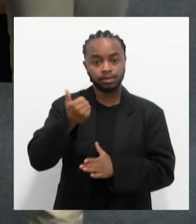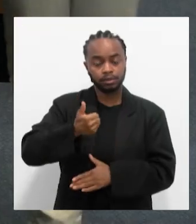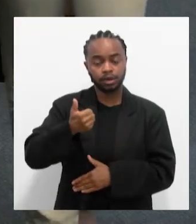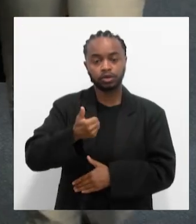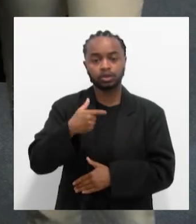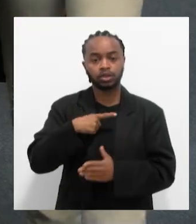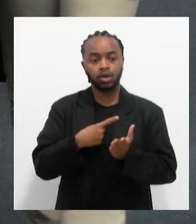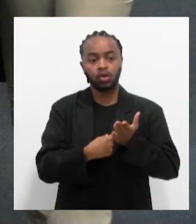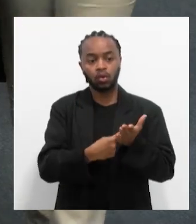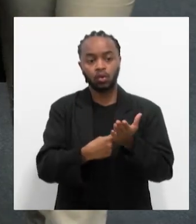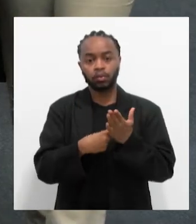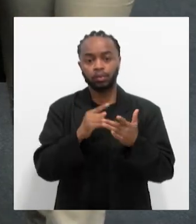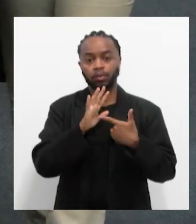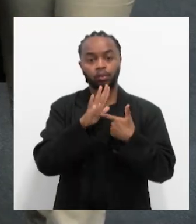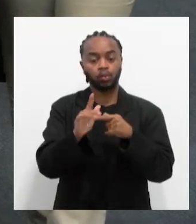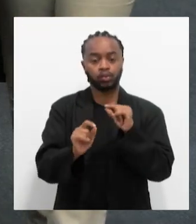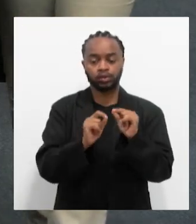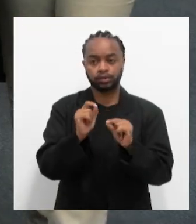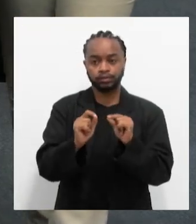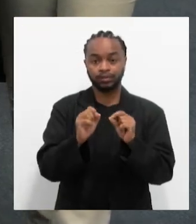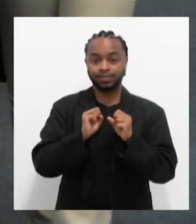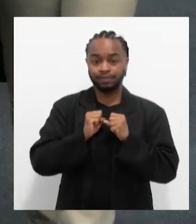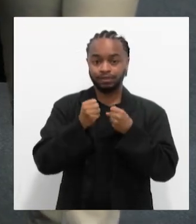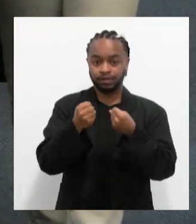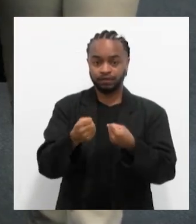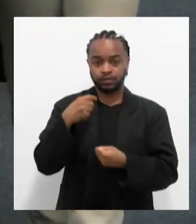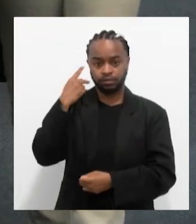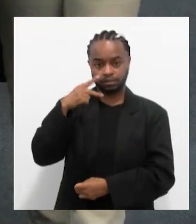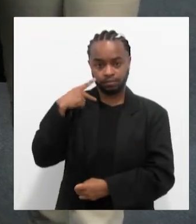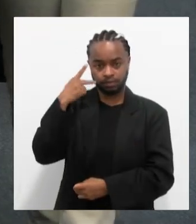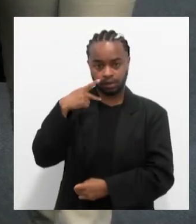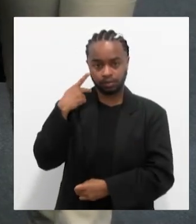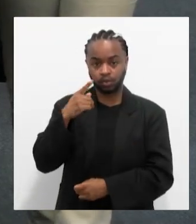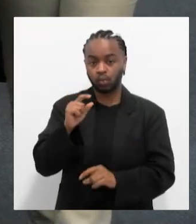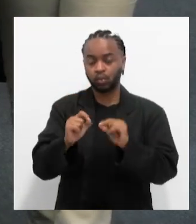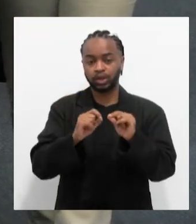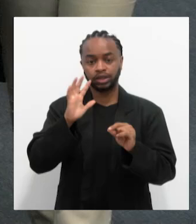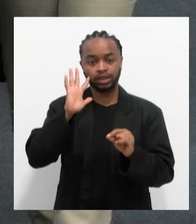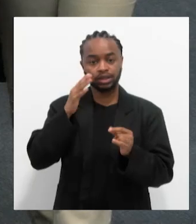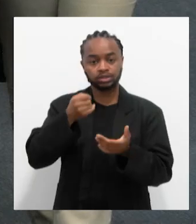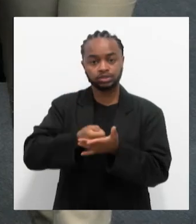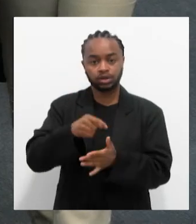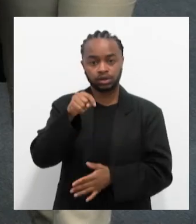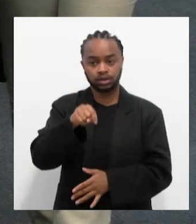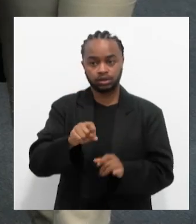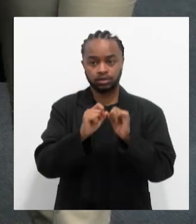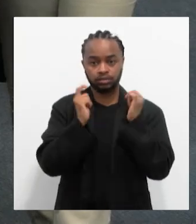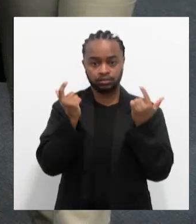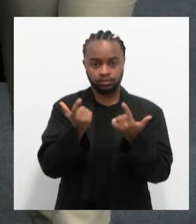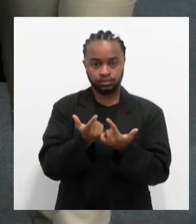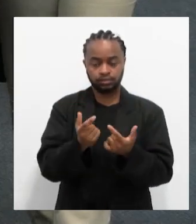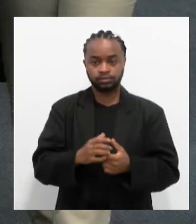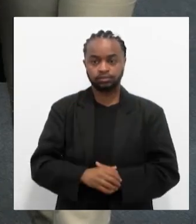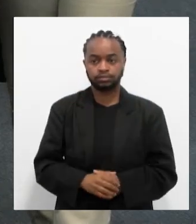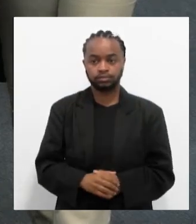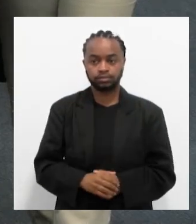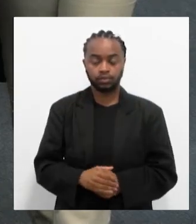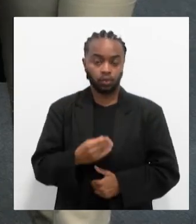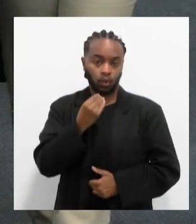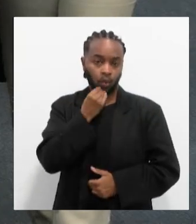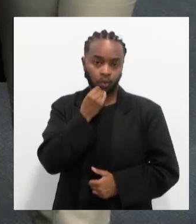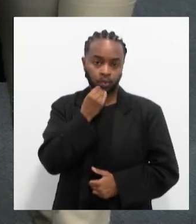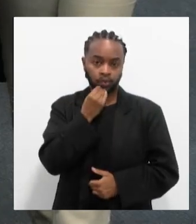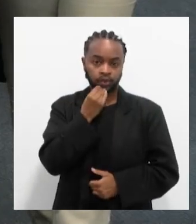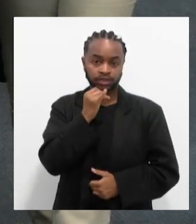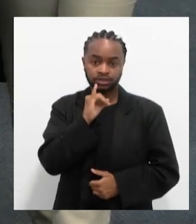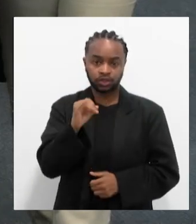Bacelar é o seguinte: é defender o parlamento. Aquilo que foi decidido pela Casa, obviamente, que não